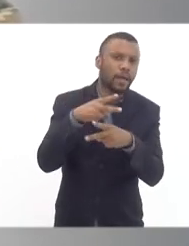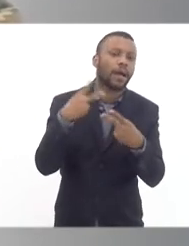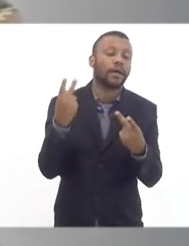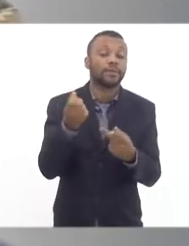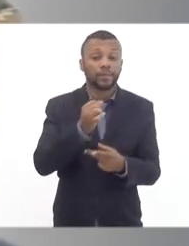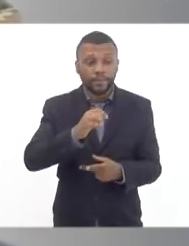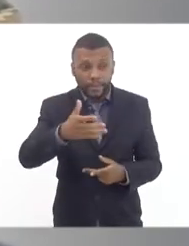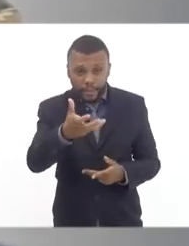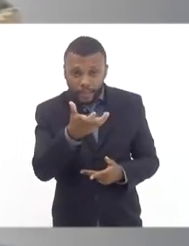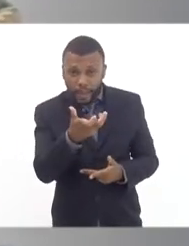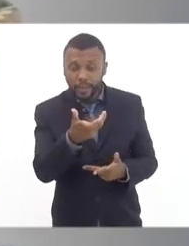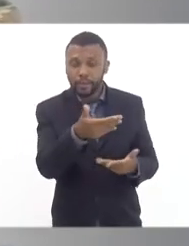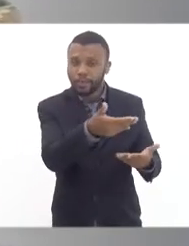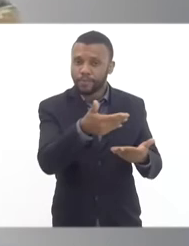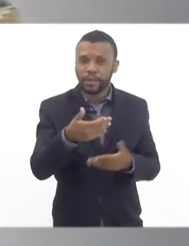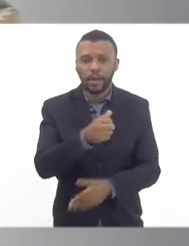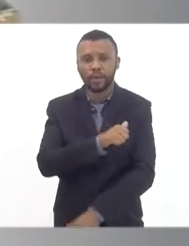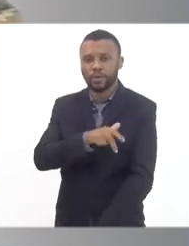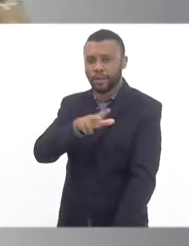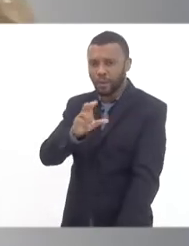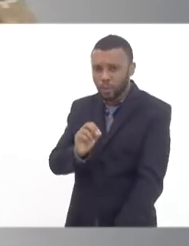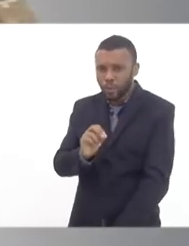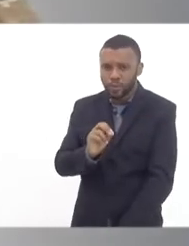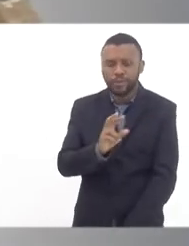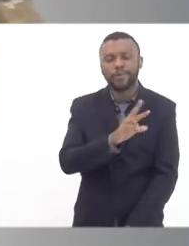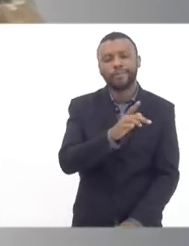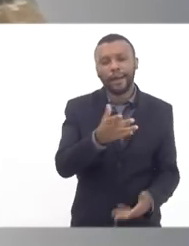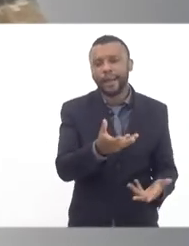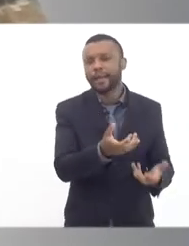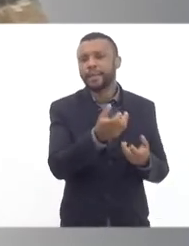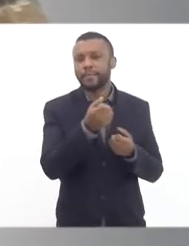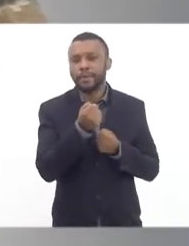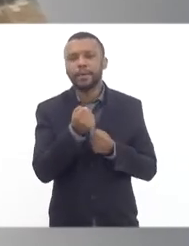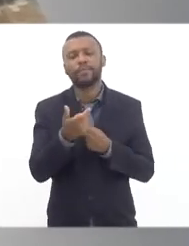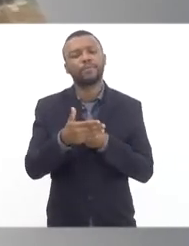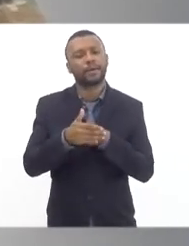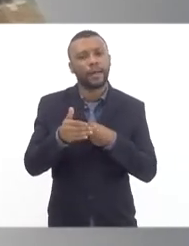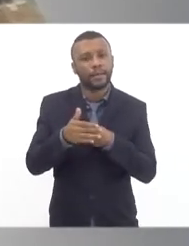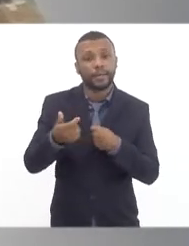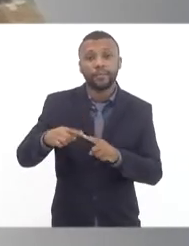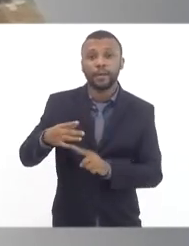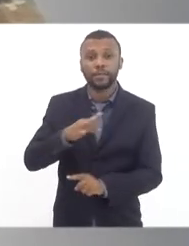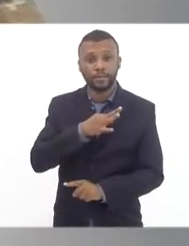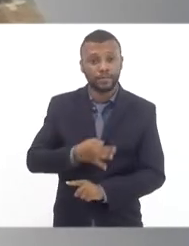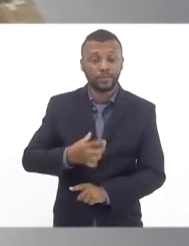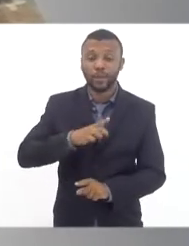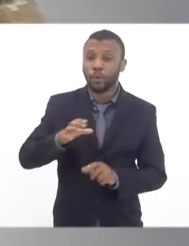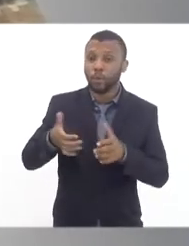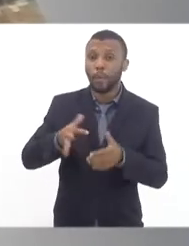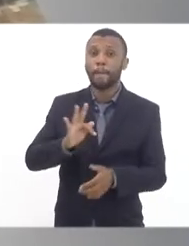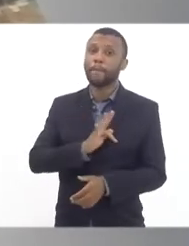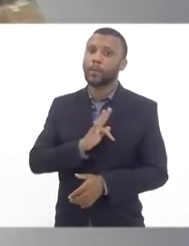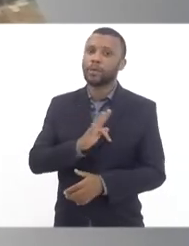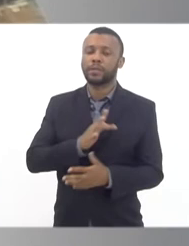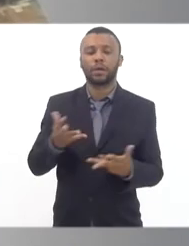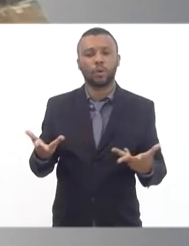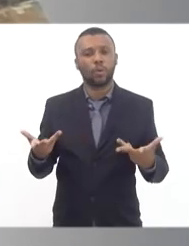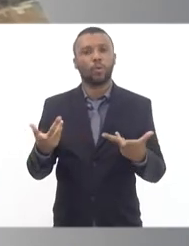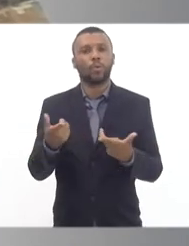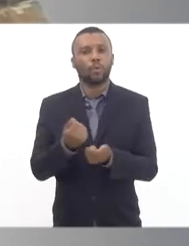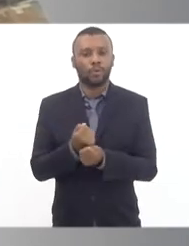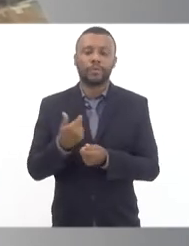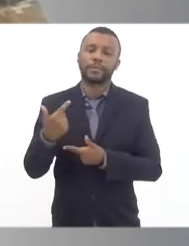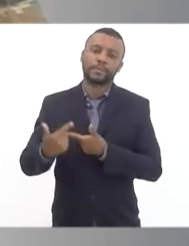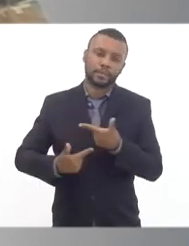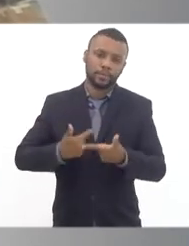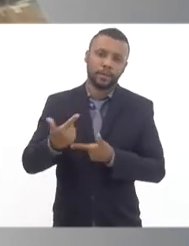as crianças à Fazenda Colubandê, vai receber com o maior carinho e dignidade. Inclusive, temos um grupo de policiais lá, altamente qualificado,